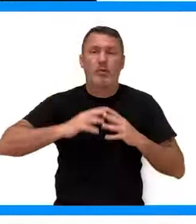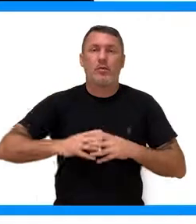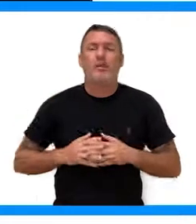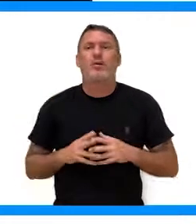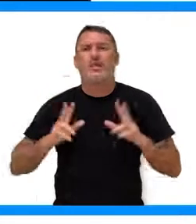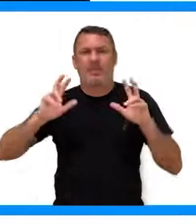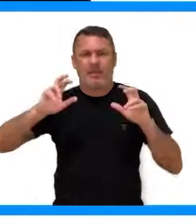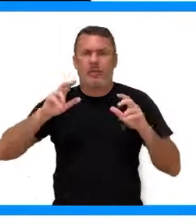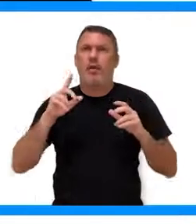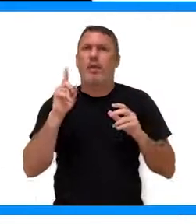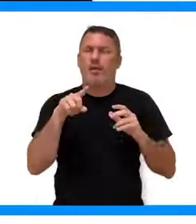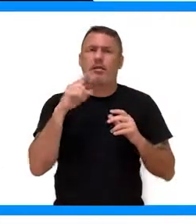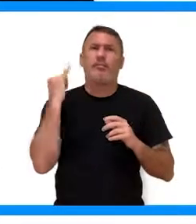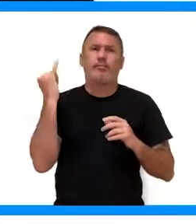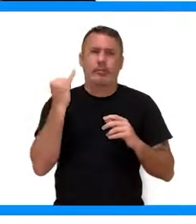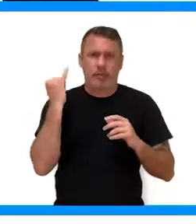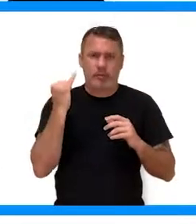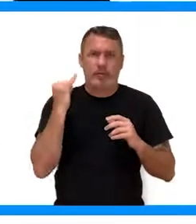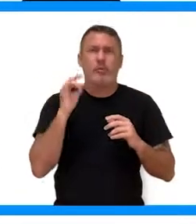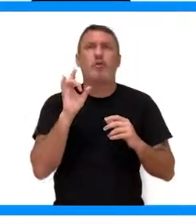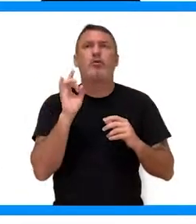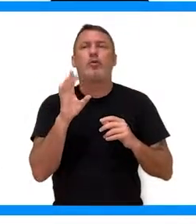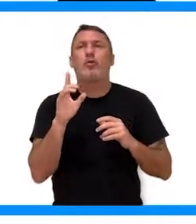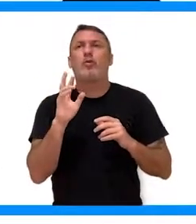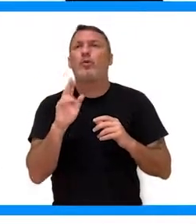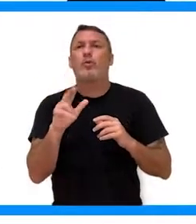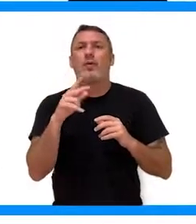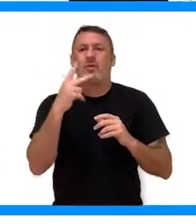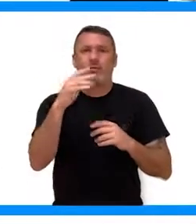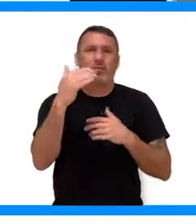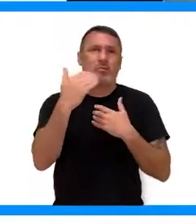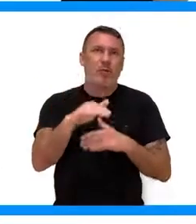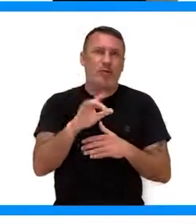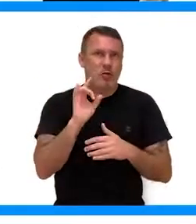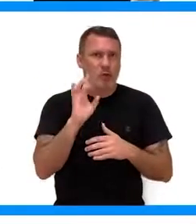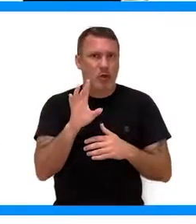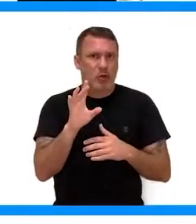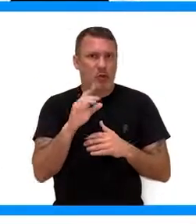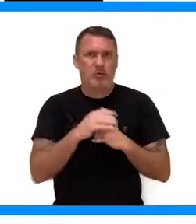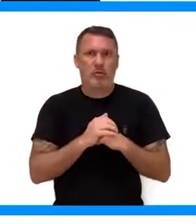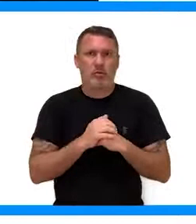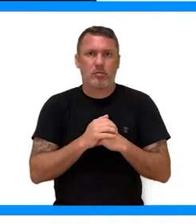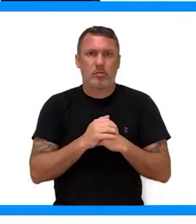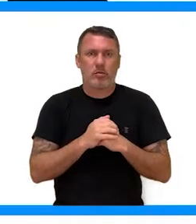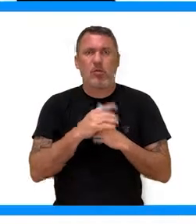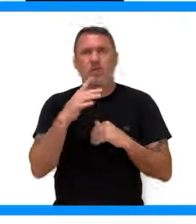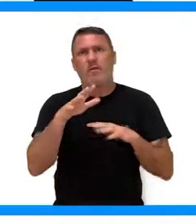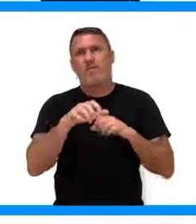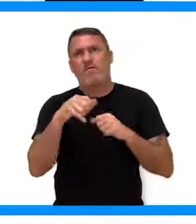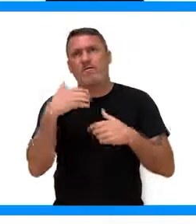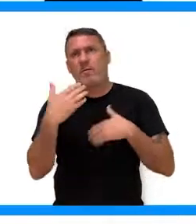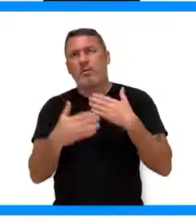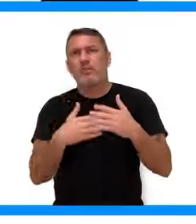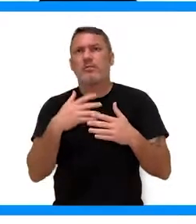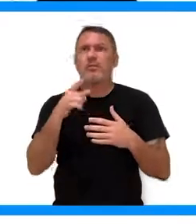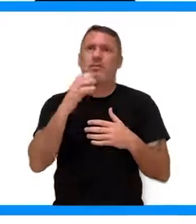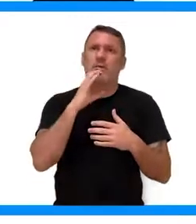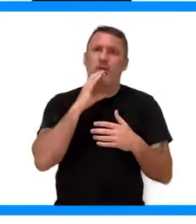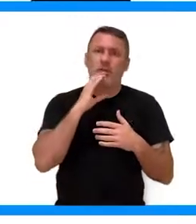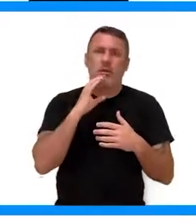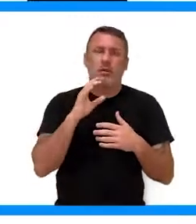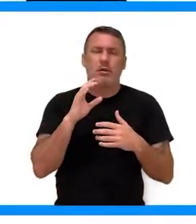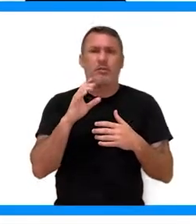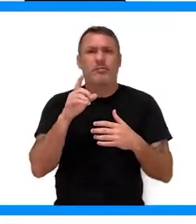que este assunto ele é tão importante, não somente para a sua prova, mas também para a sua formação, para o